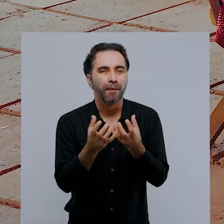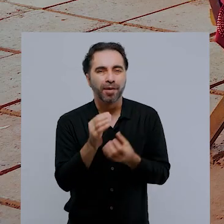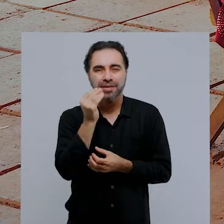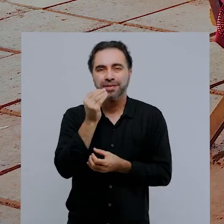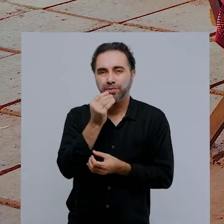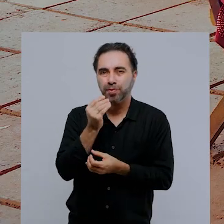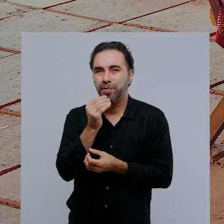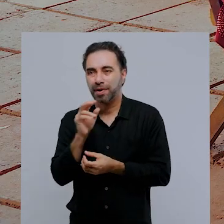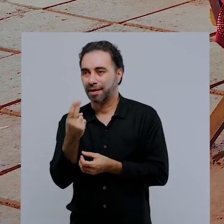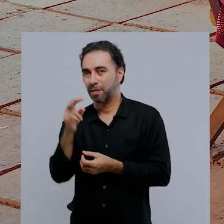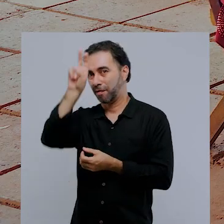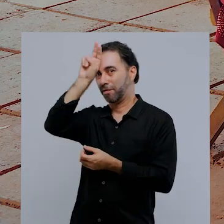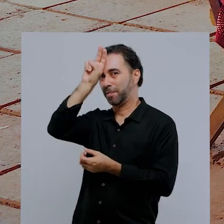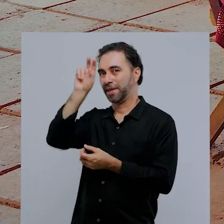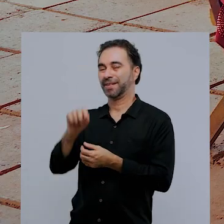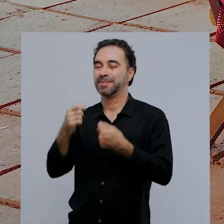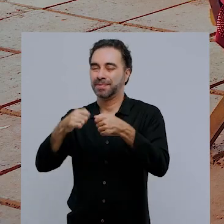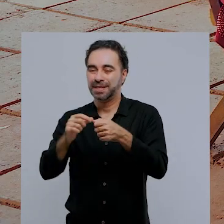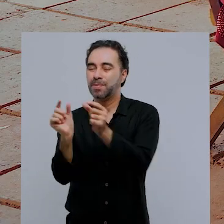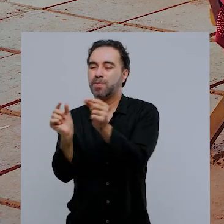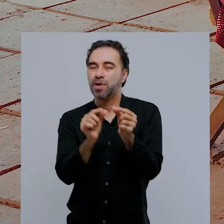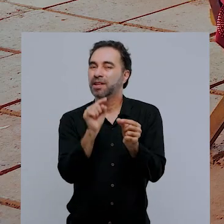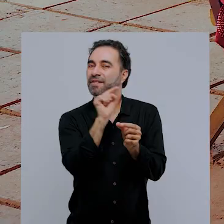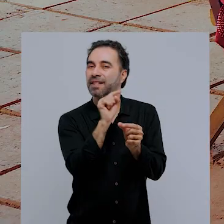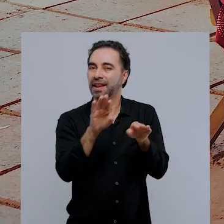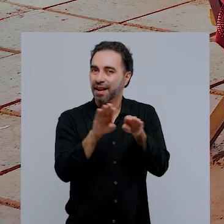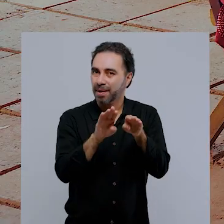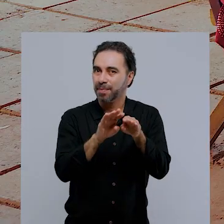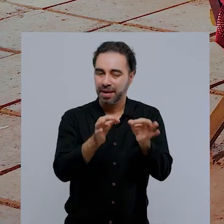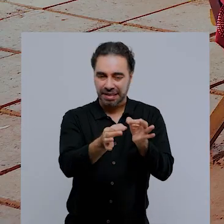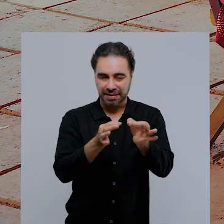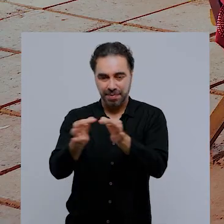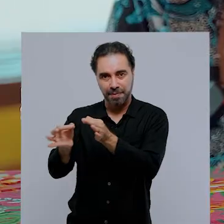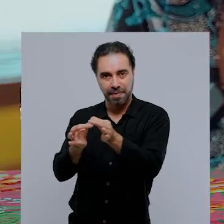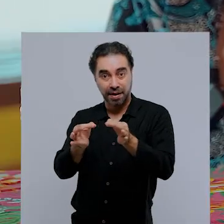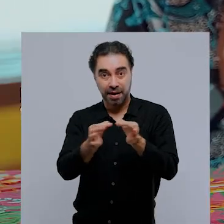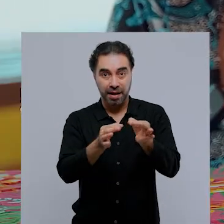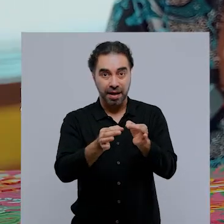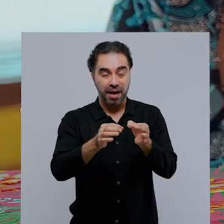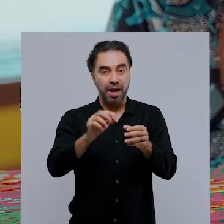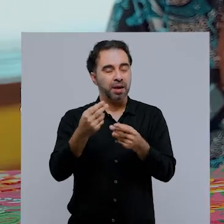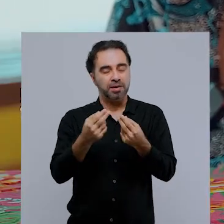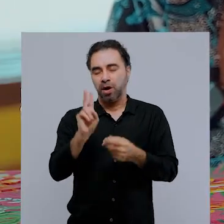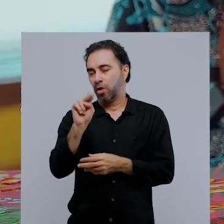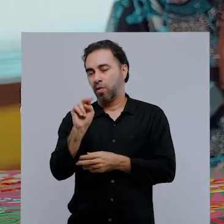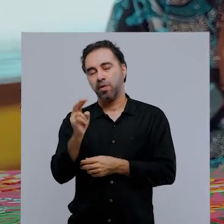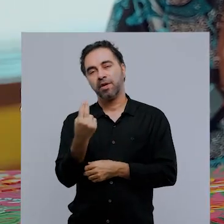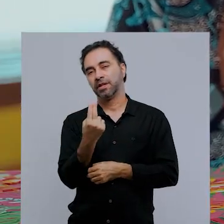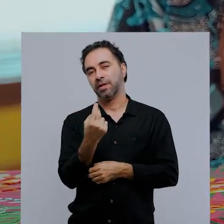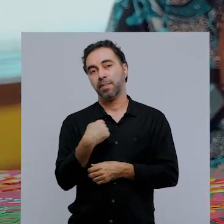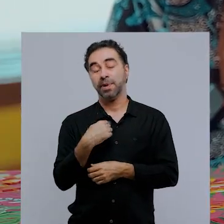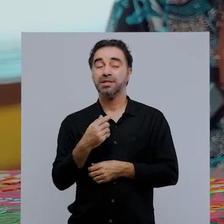açúcar. Tem que ter um dedinho dela também, né? Nesse preparo ali. É claro que nunca vai ser igual, mas eu tive